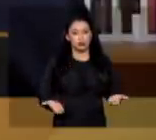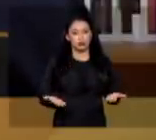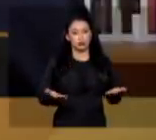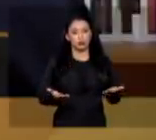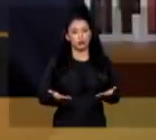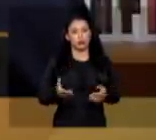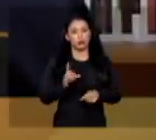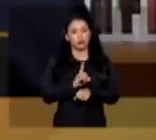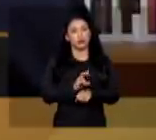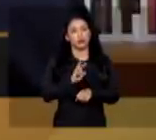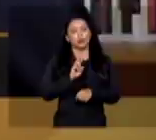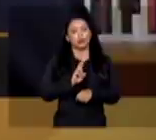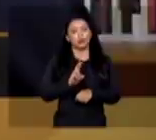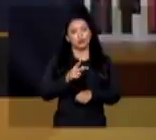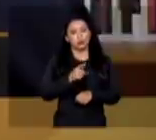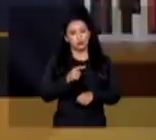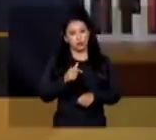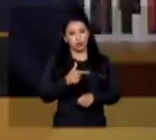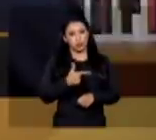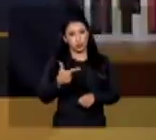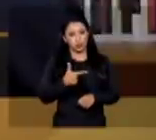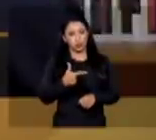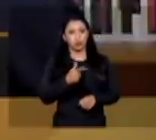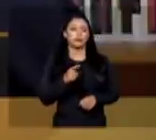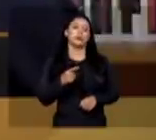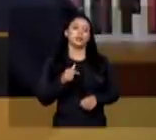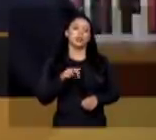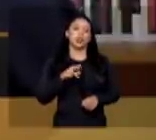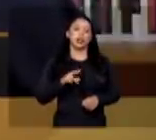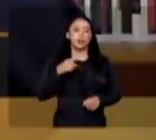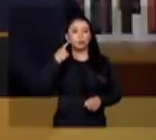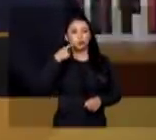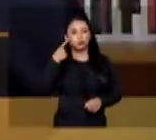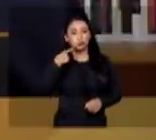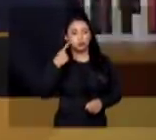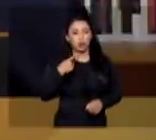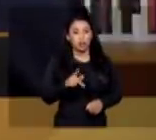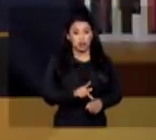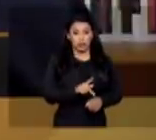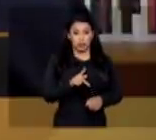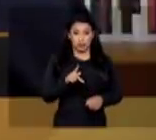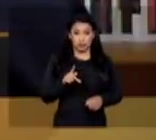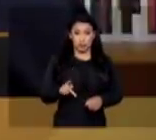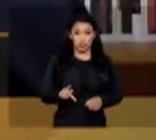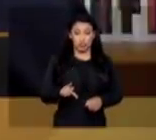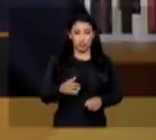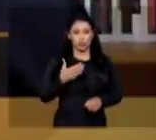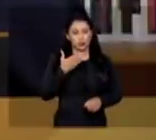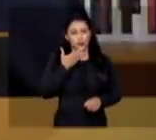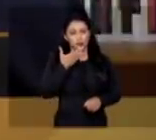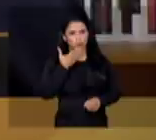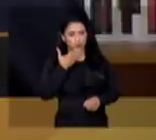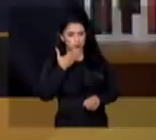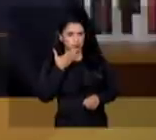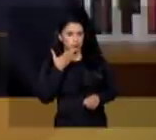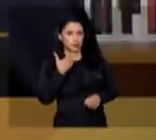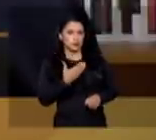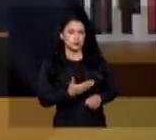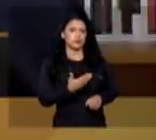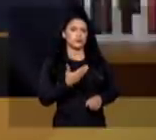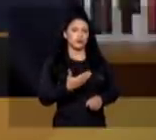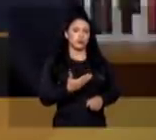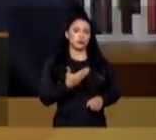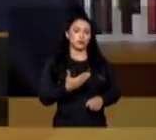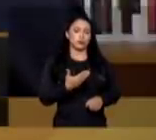doutor Humberto Jaques, doutor Cristiano Zanin. Presidente, eu vou pedir todas as vênias à divergência